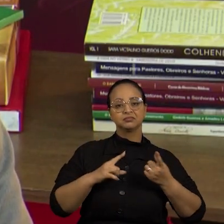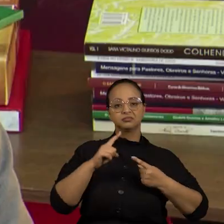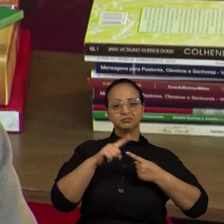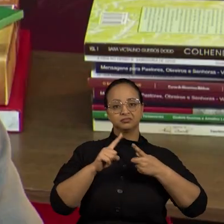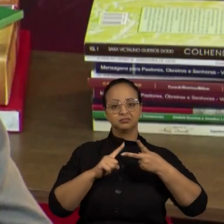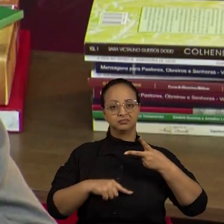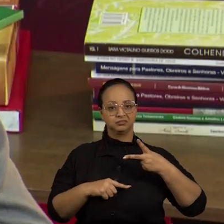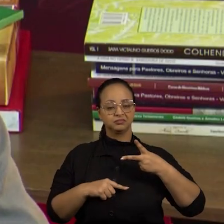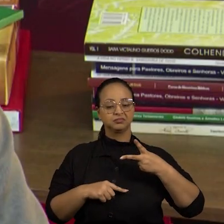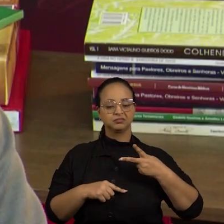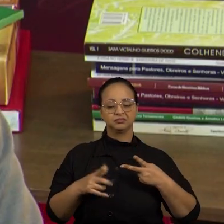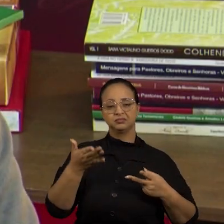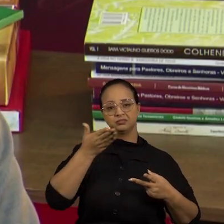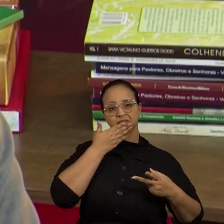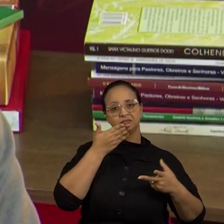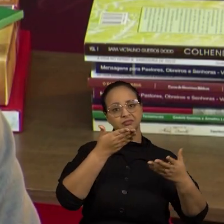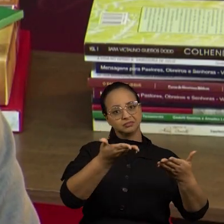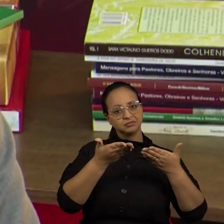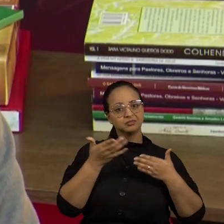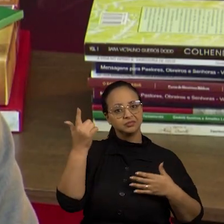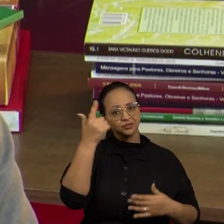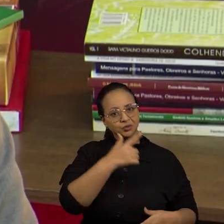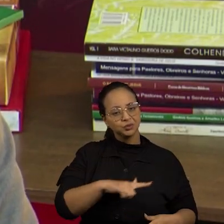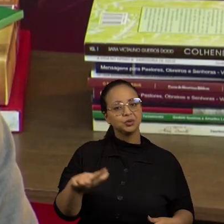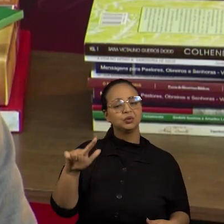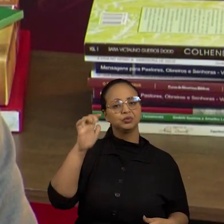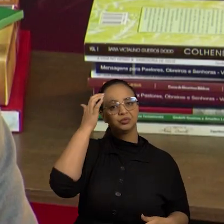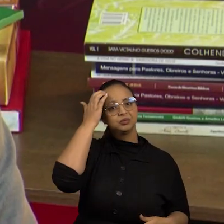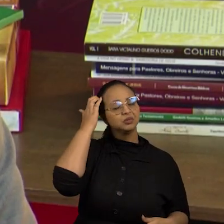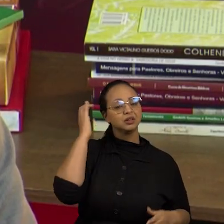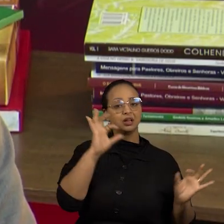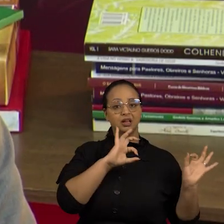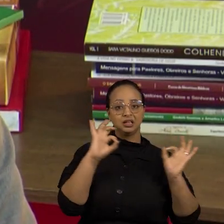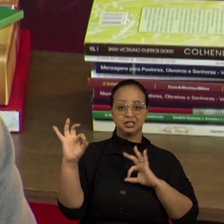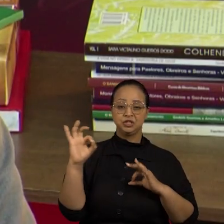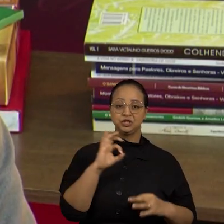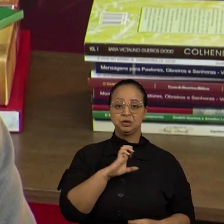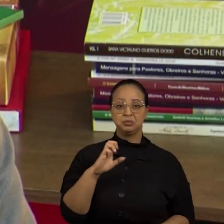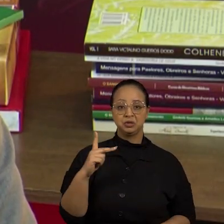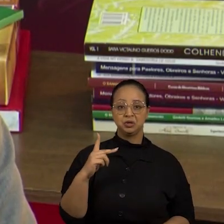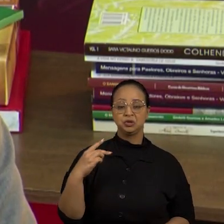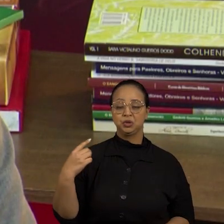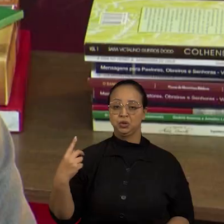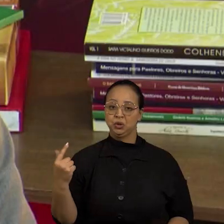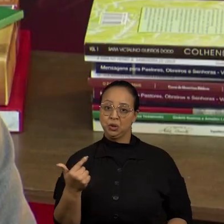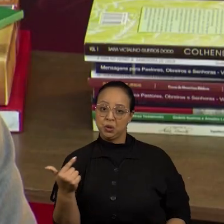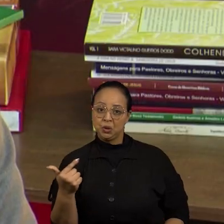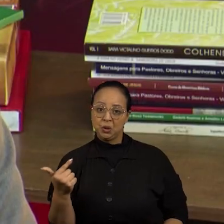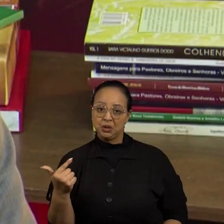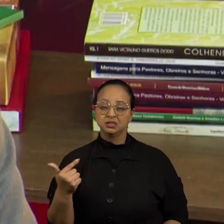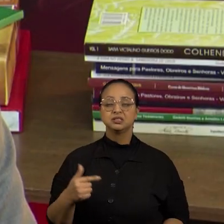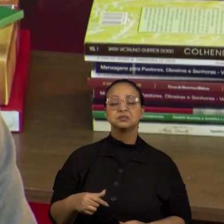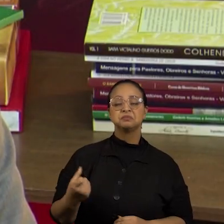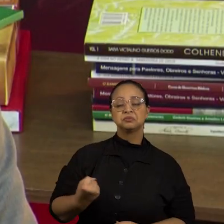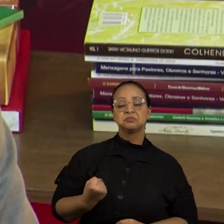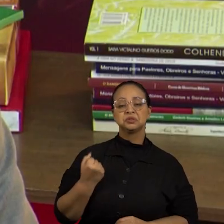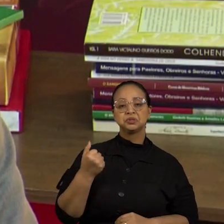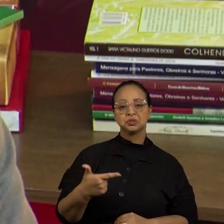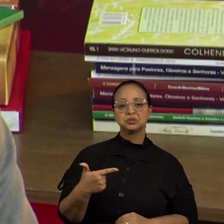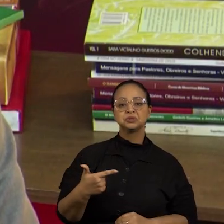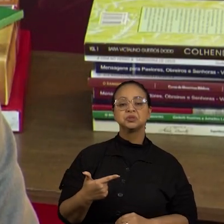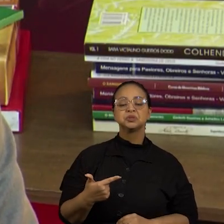primeiros altares. Convidamos você a assistir a parte 2 desse episódio, né? Sobre os 4 altares que